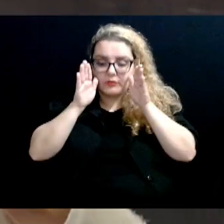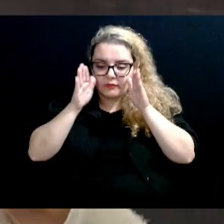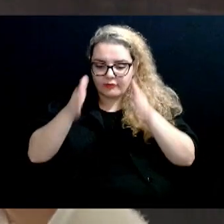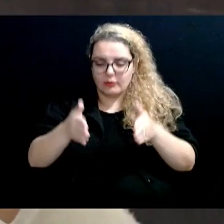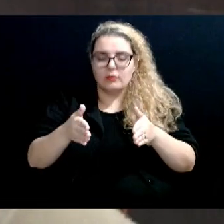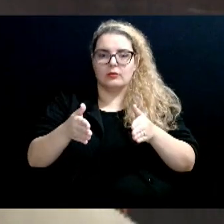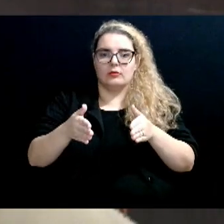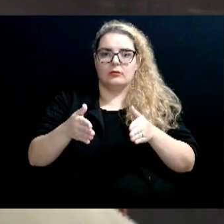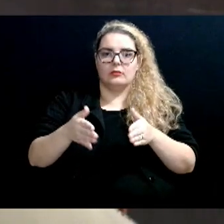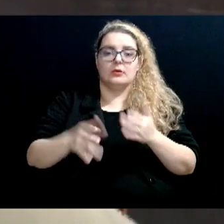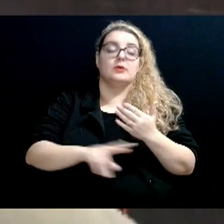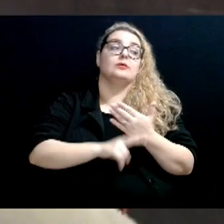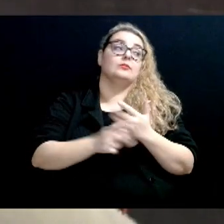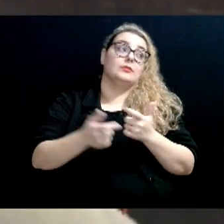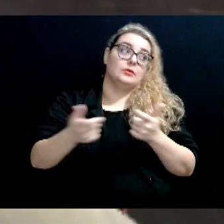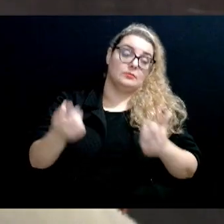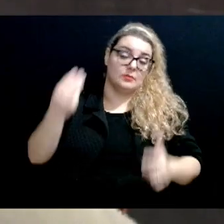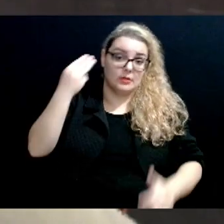grande na memória.